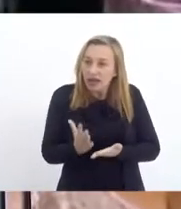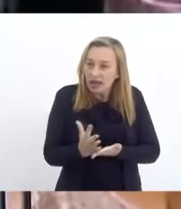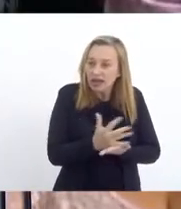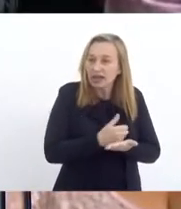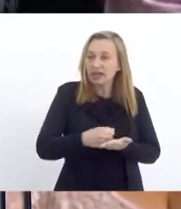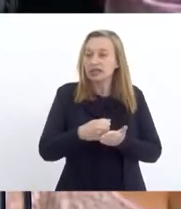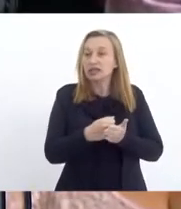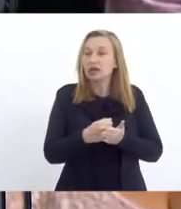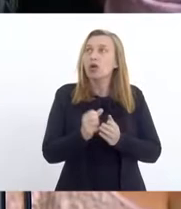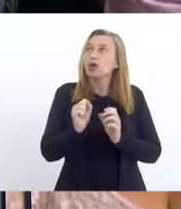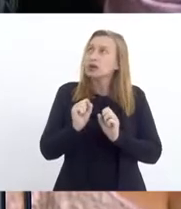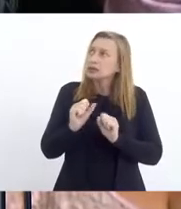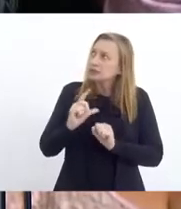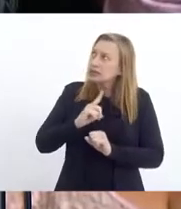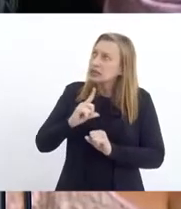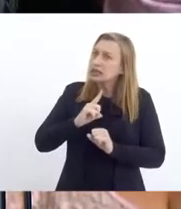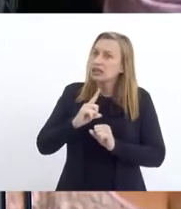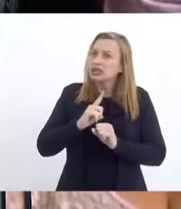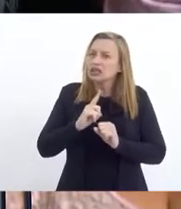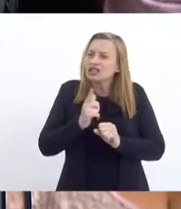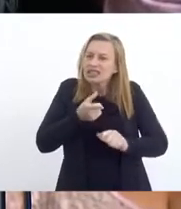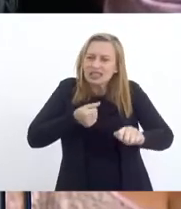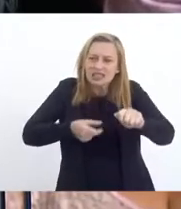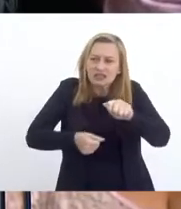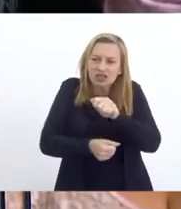tenha condições de fazer